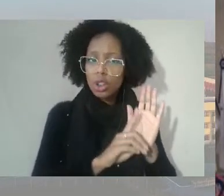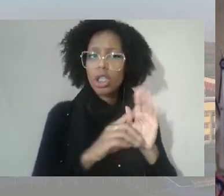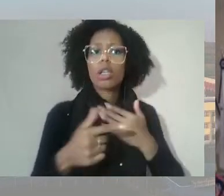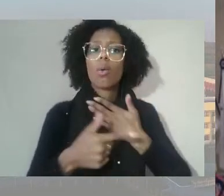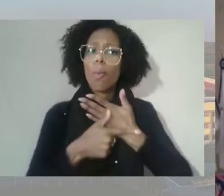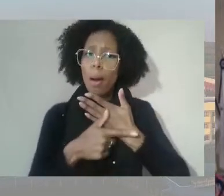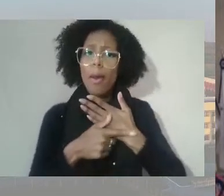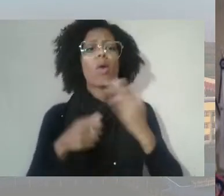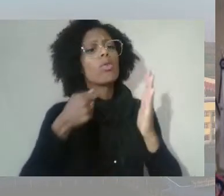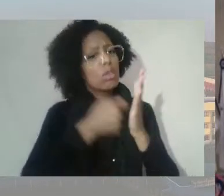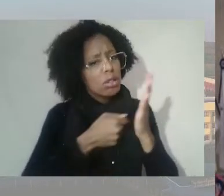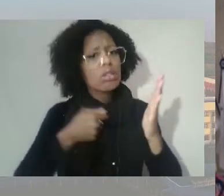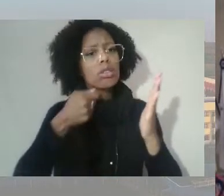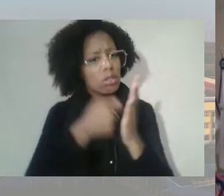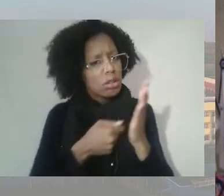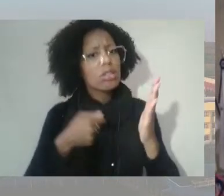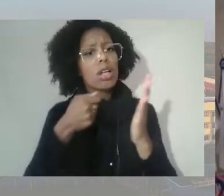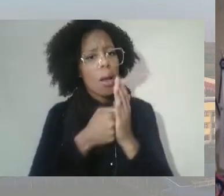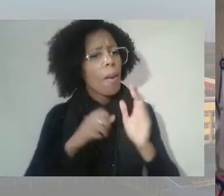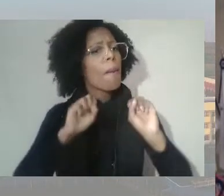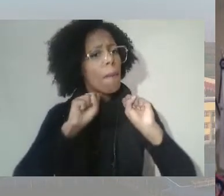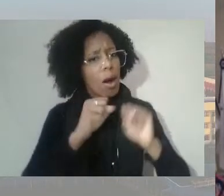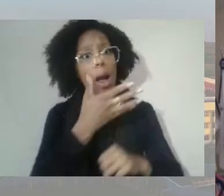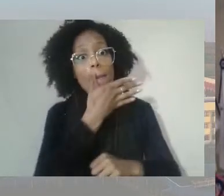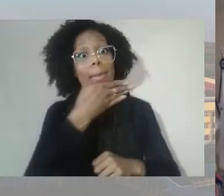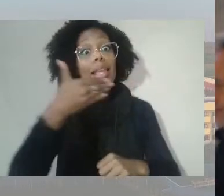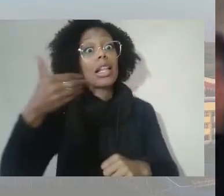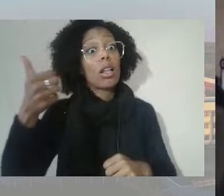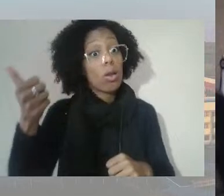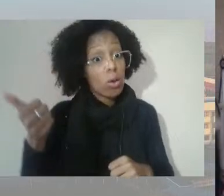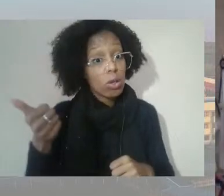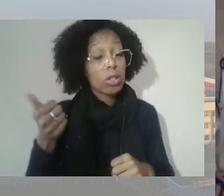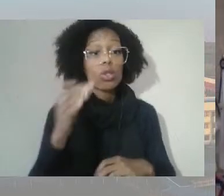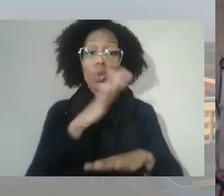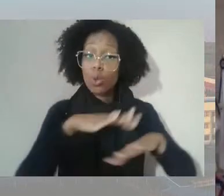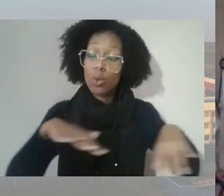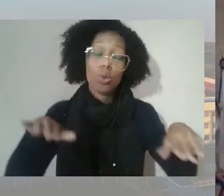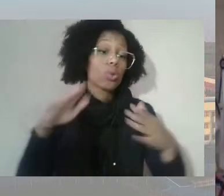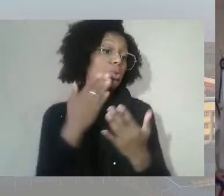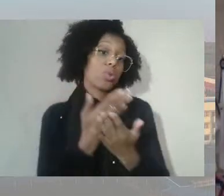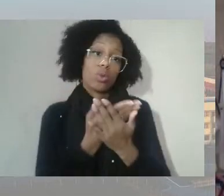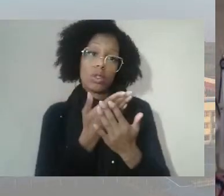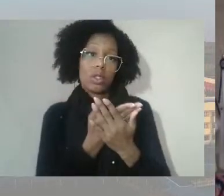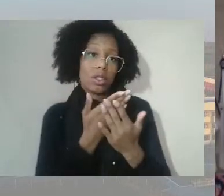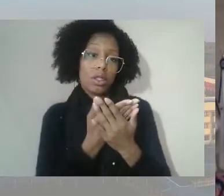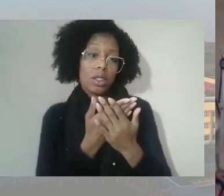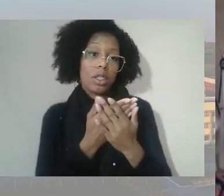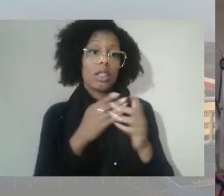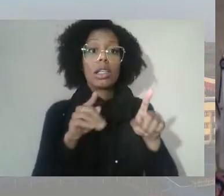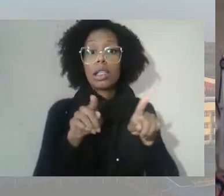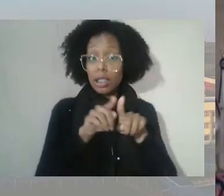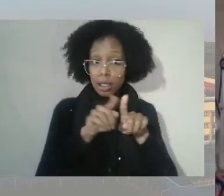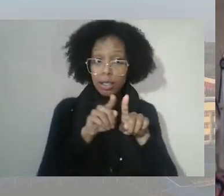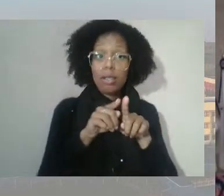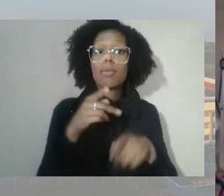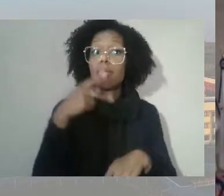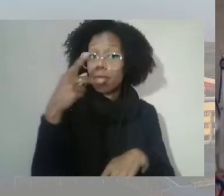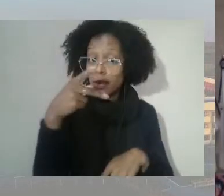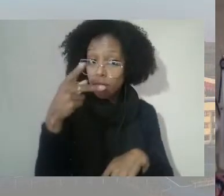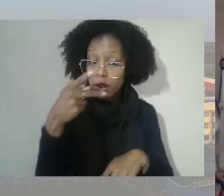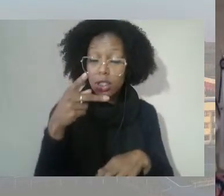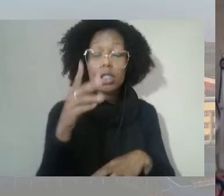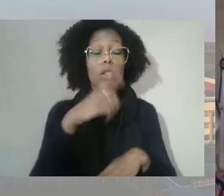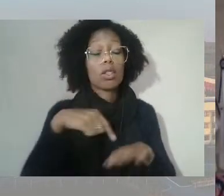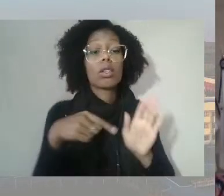lutar incansavelmente por melhores condições para seus estudantes. A arbitrariedade da nota demonstra